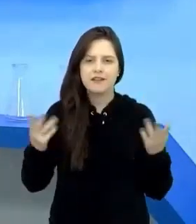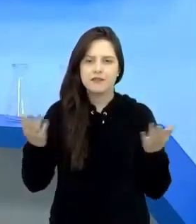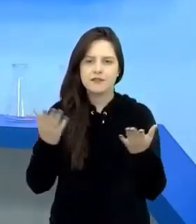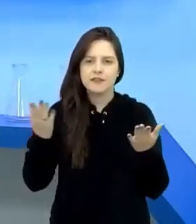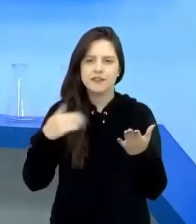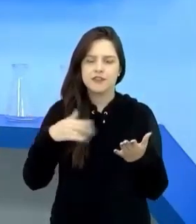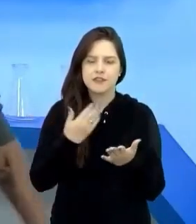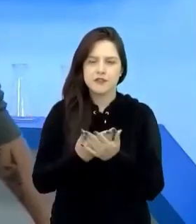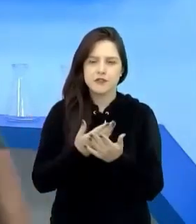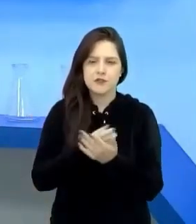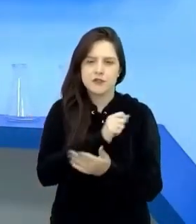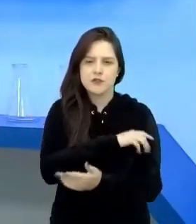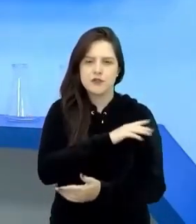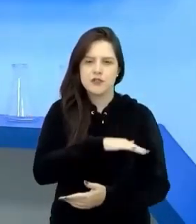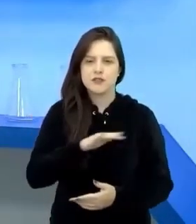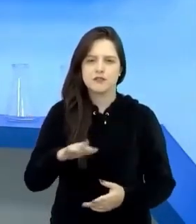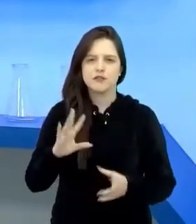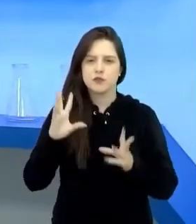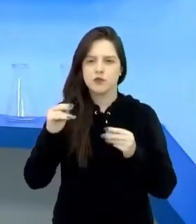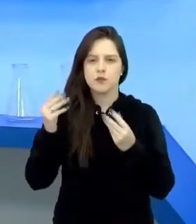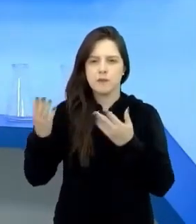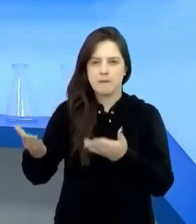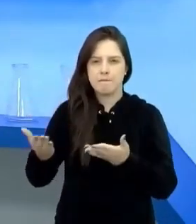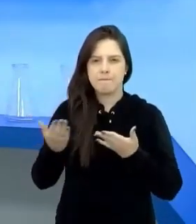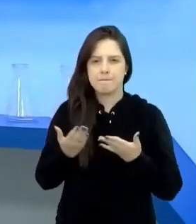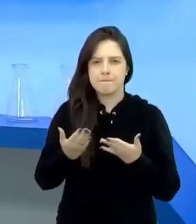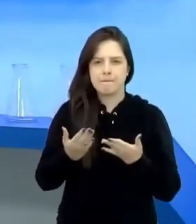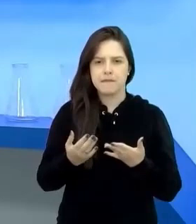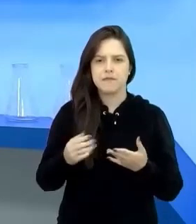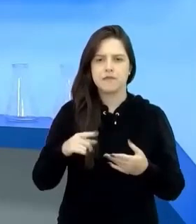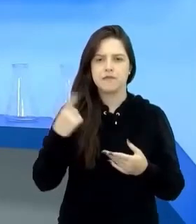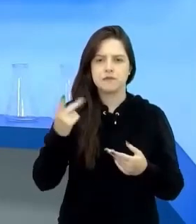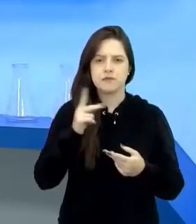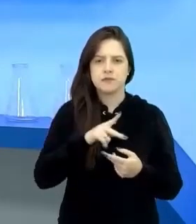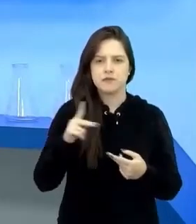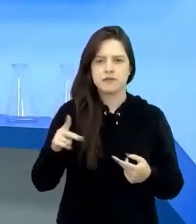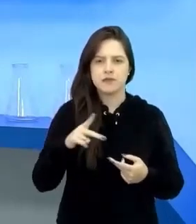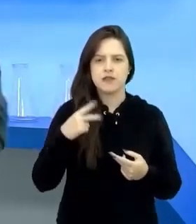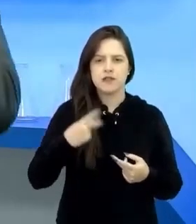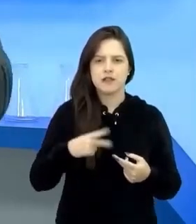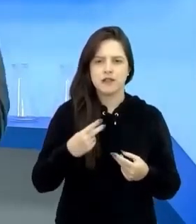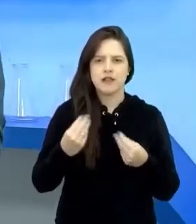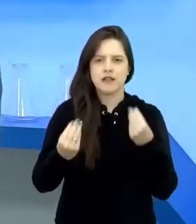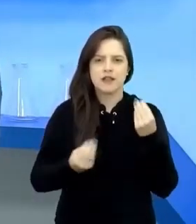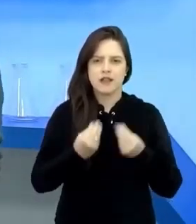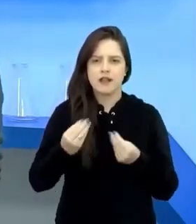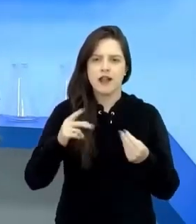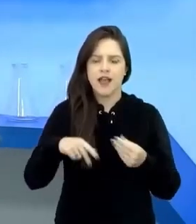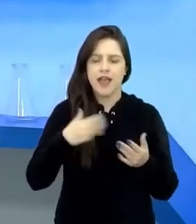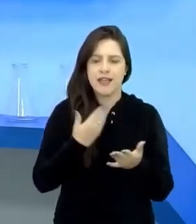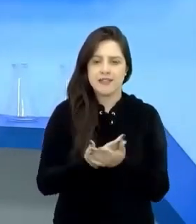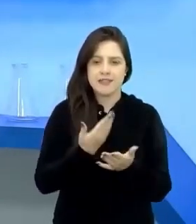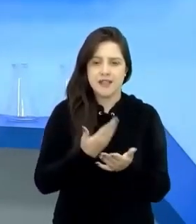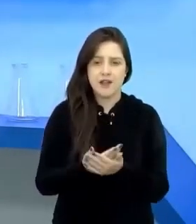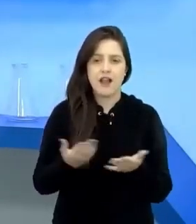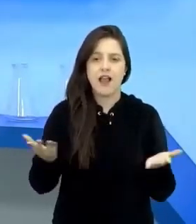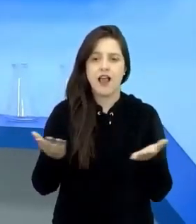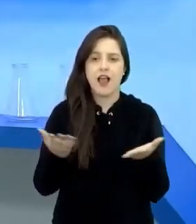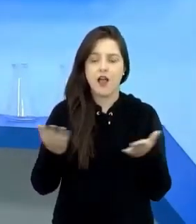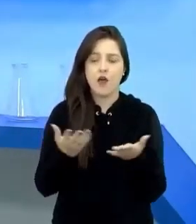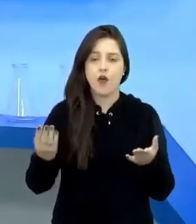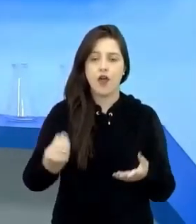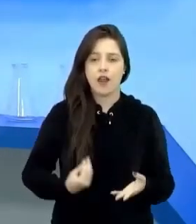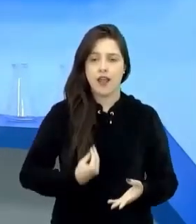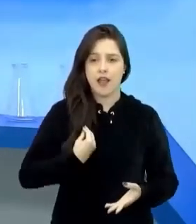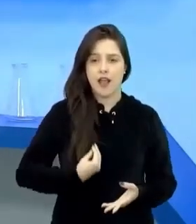Alô, estudantes, queridos e queridas, professores e professoras aí que vão acompanhar essa aula agora ao vivo